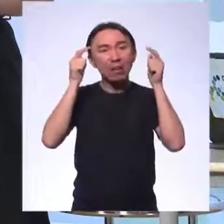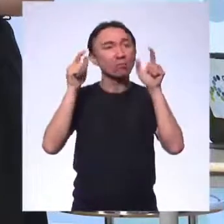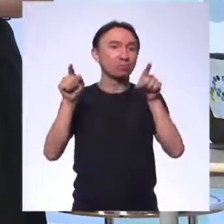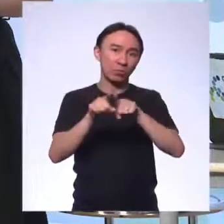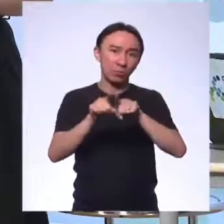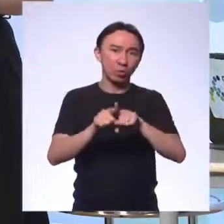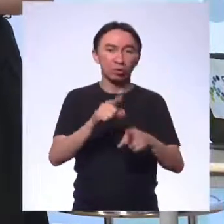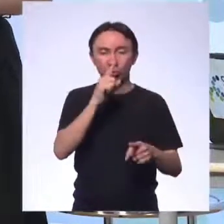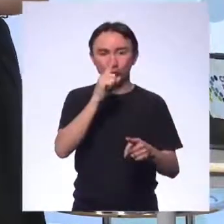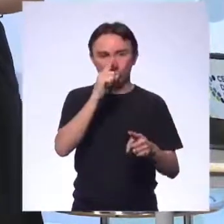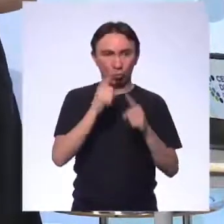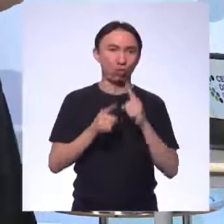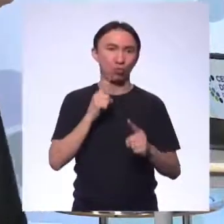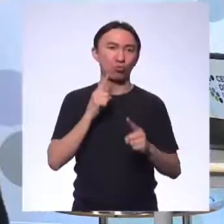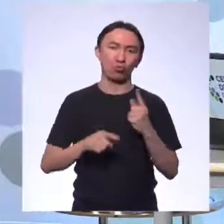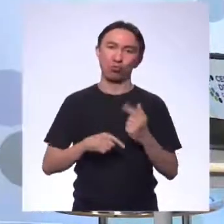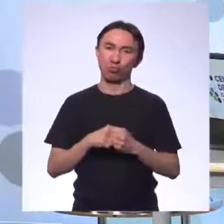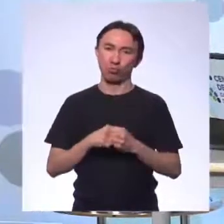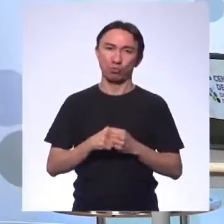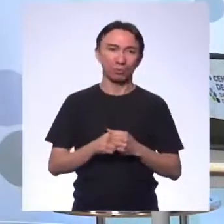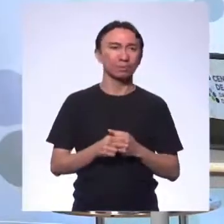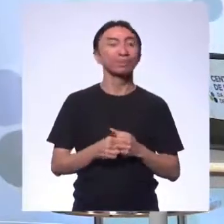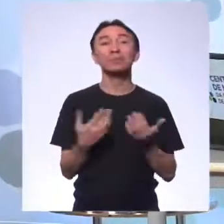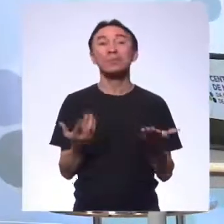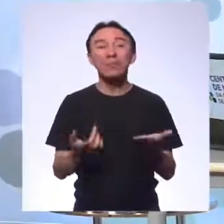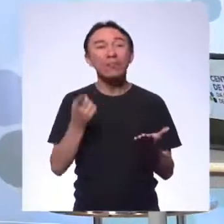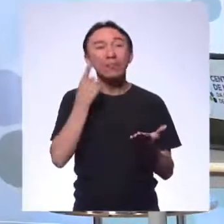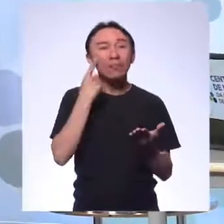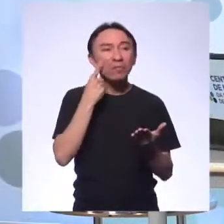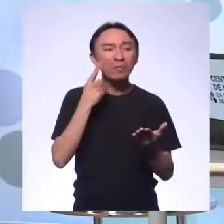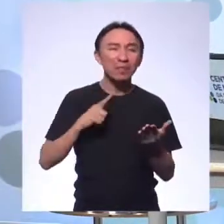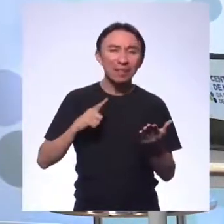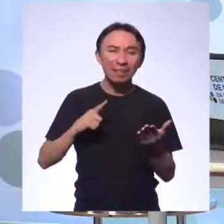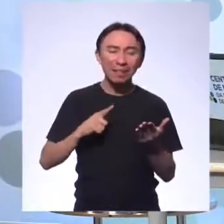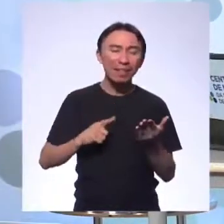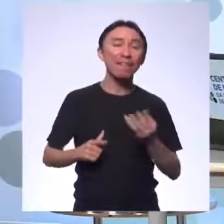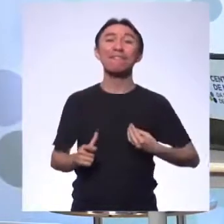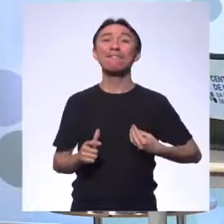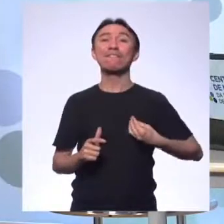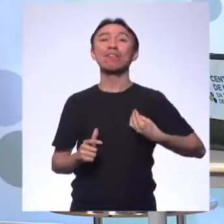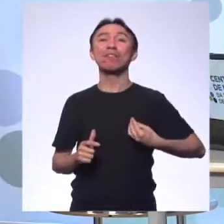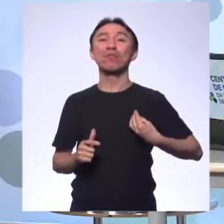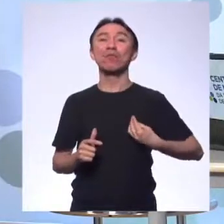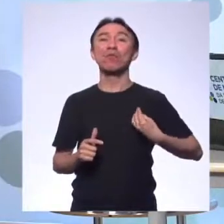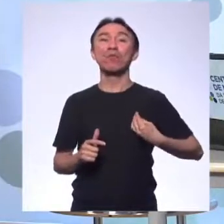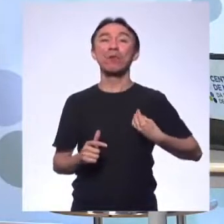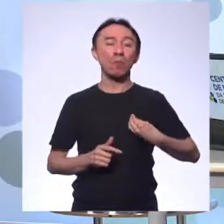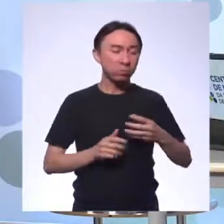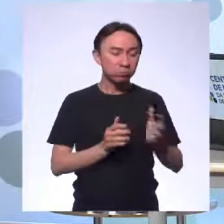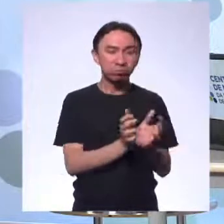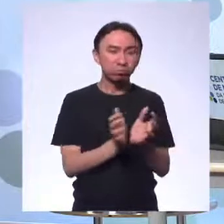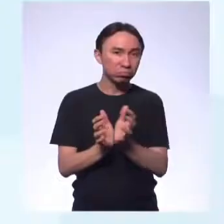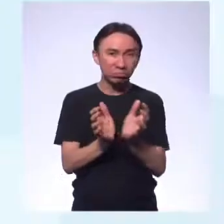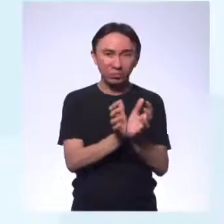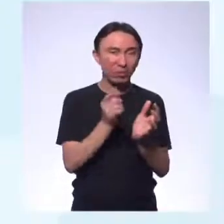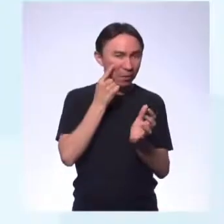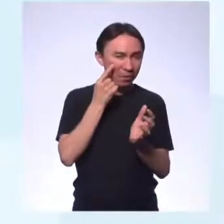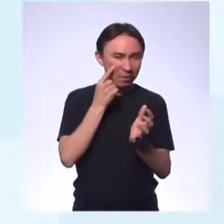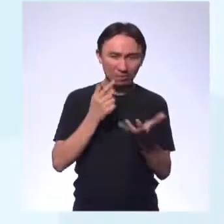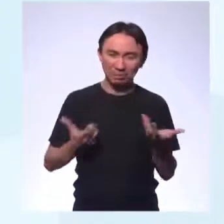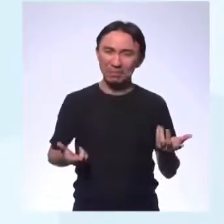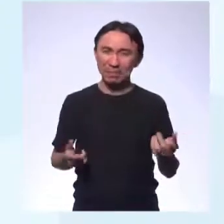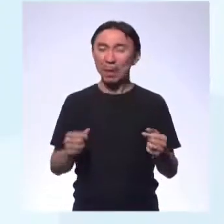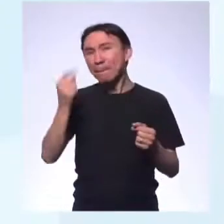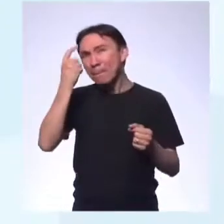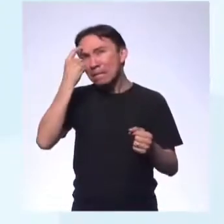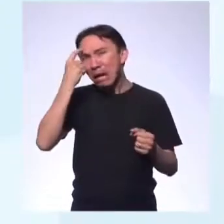Então, para a gente falar dessa questão de classificação dos seres vivos, então vamos pensar na diversidade. O